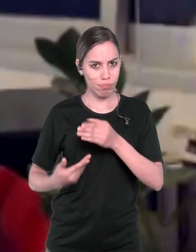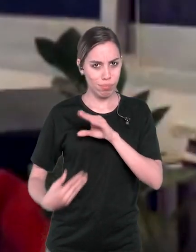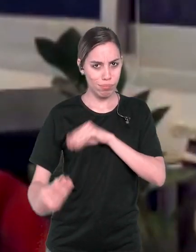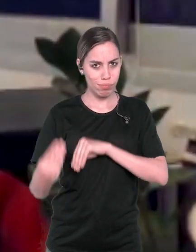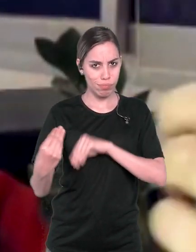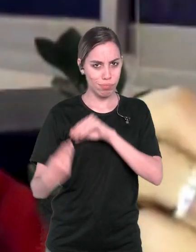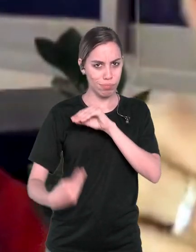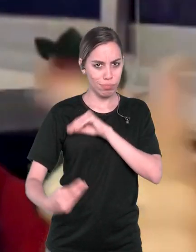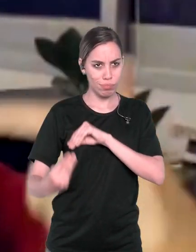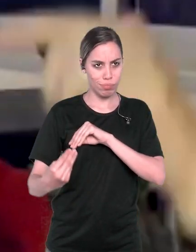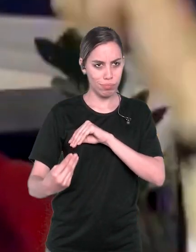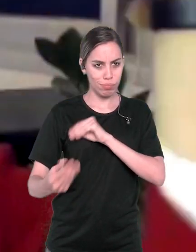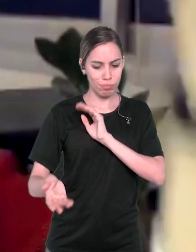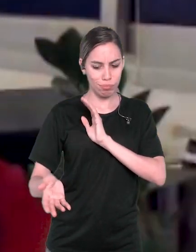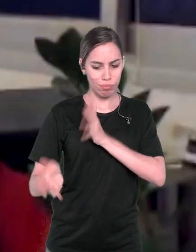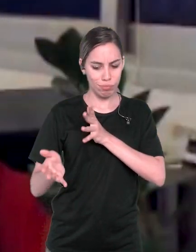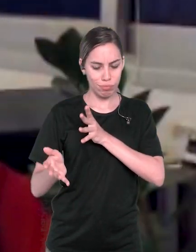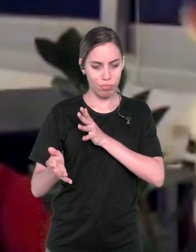ela também